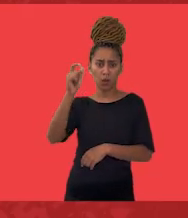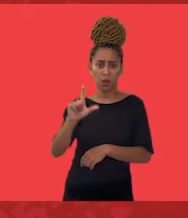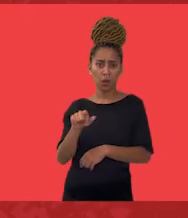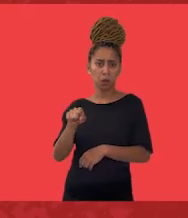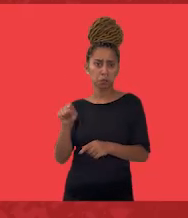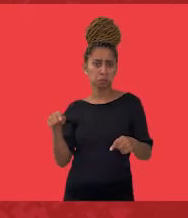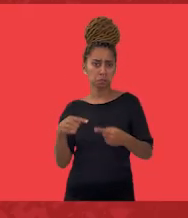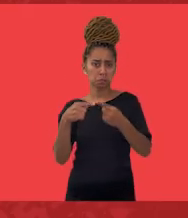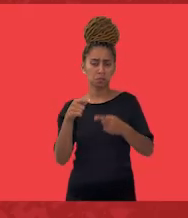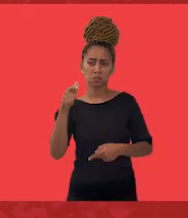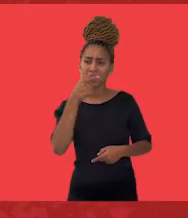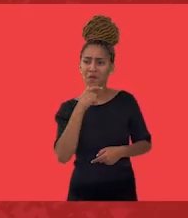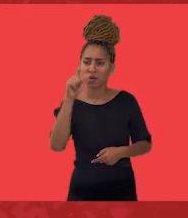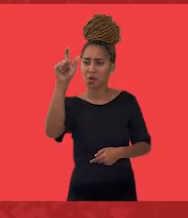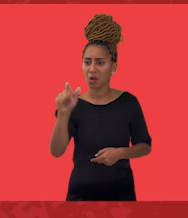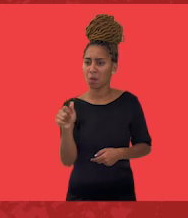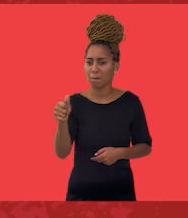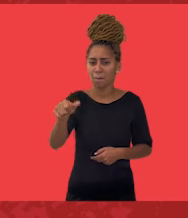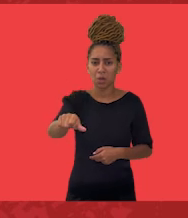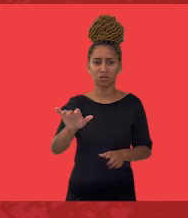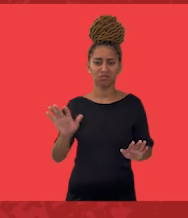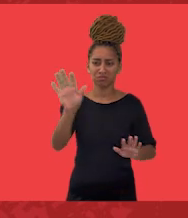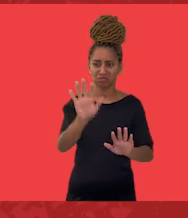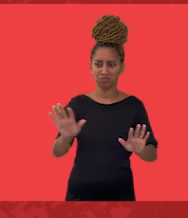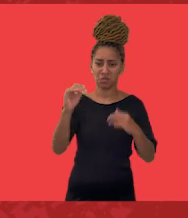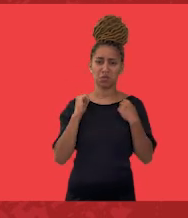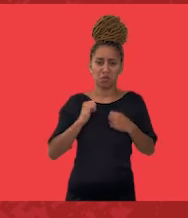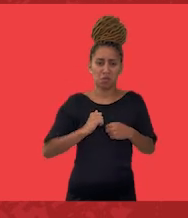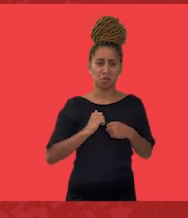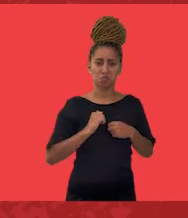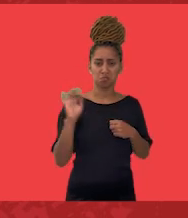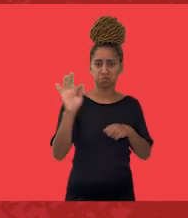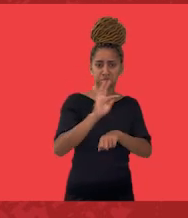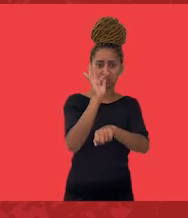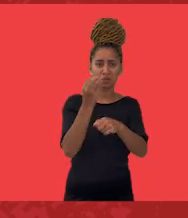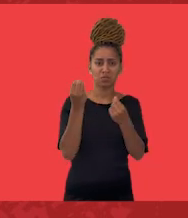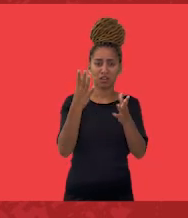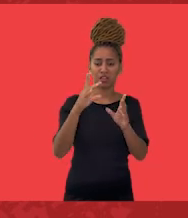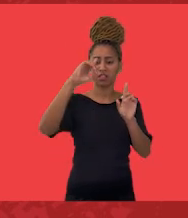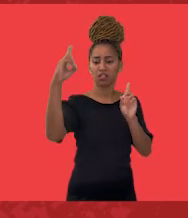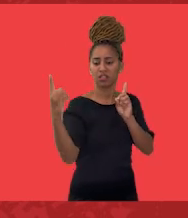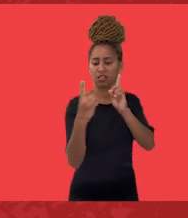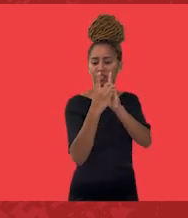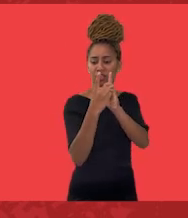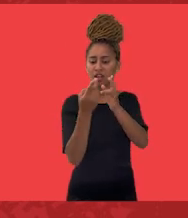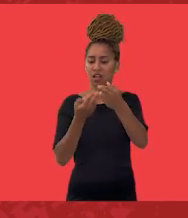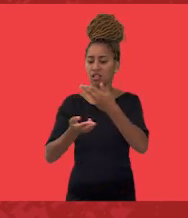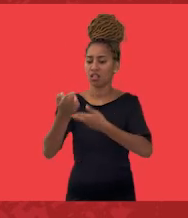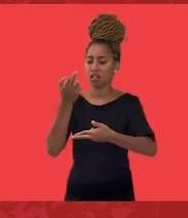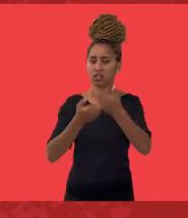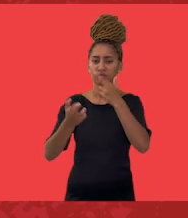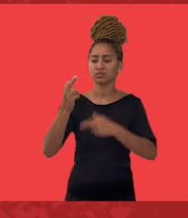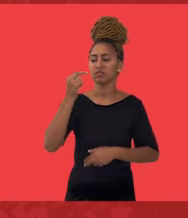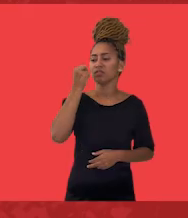Ilusão. A bela fotografia não salva o melodrama. O roteiro desfere golpes